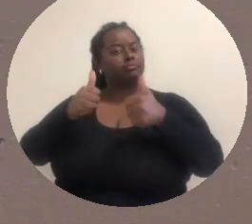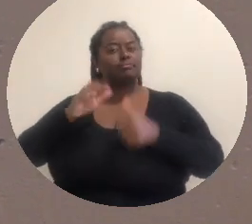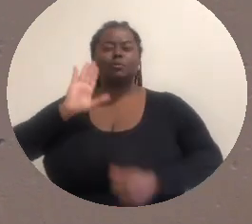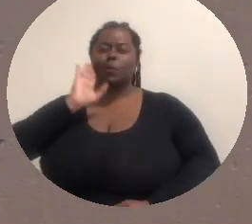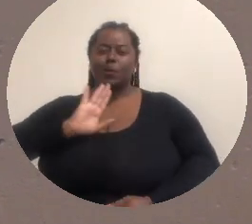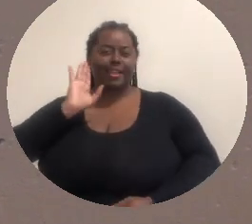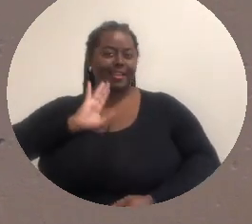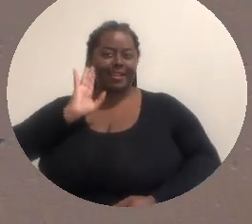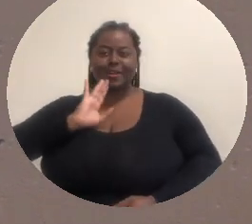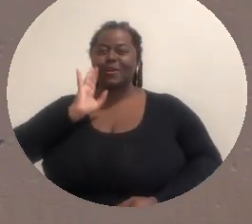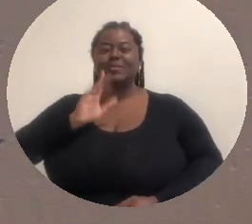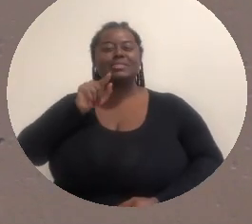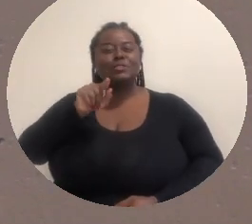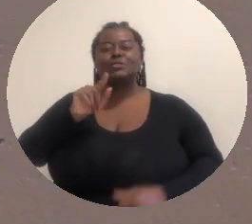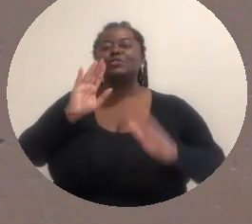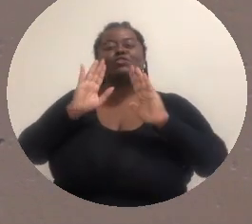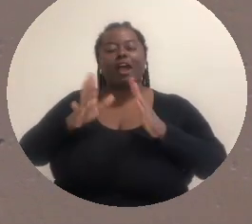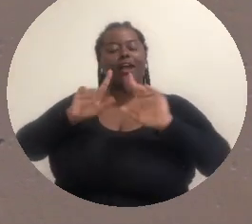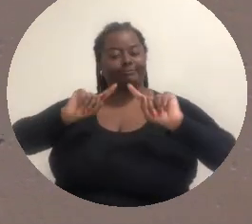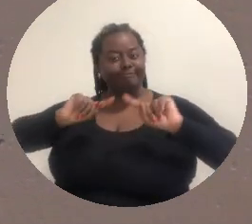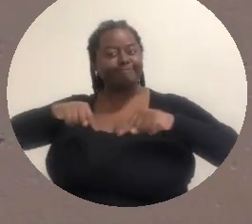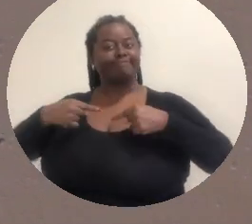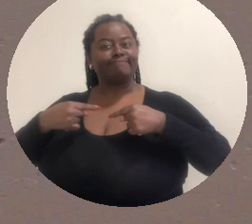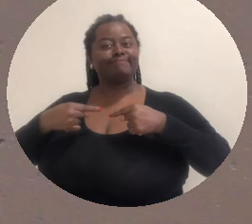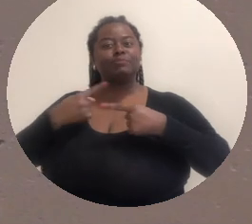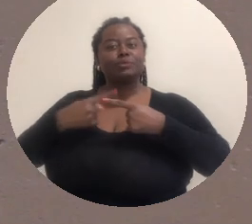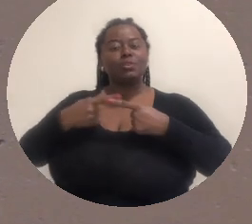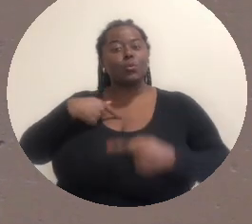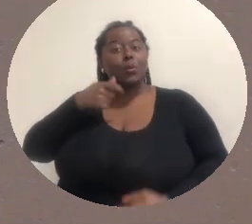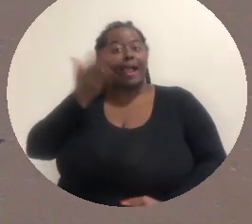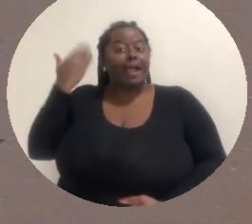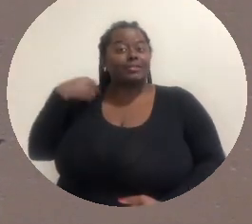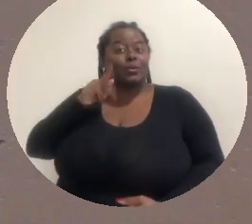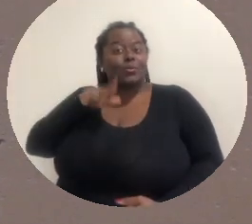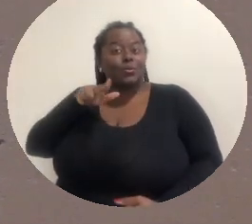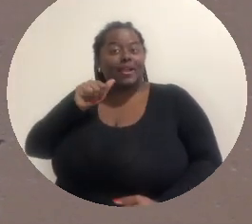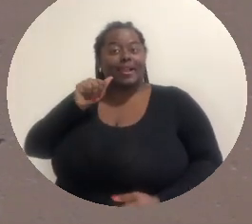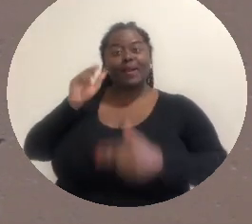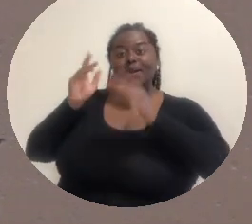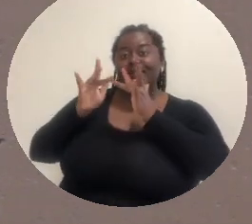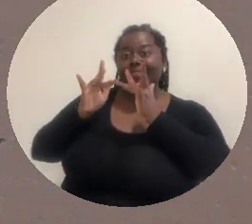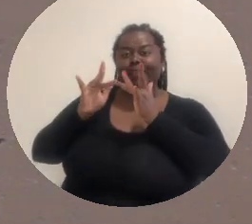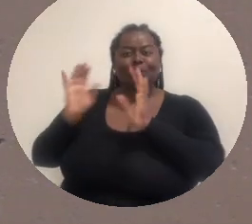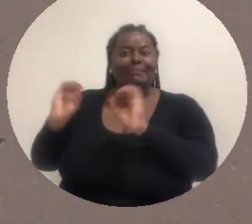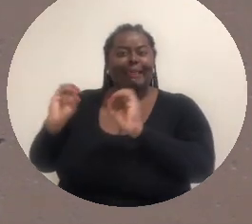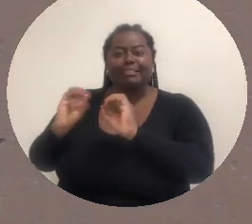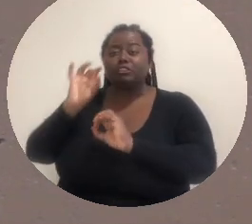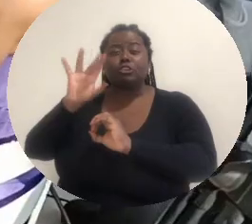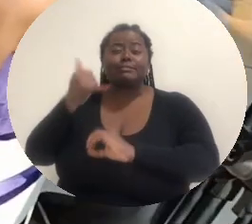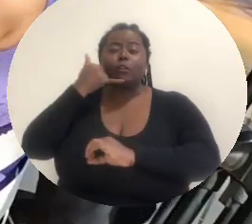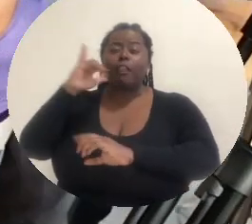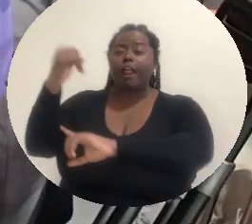já chegou a ser um pouco mais desafiador, porque eu nunca tinha tido contato com nada, além, por exemplo, da câmera do